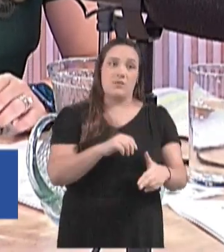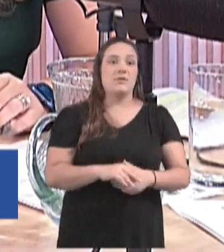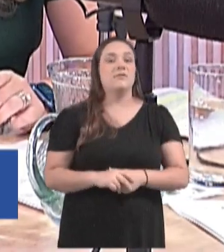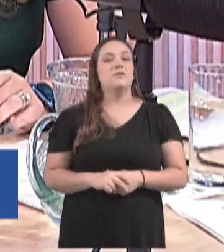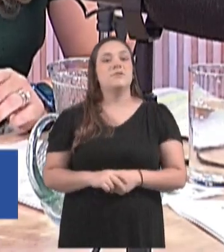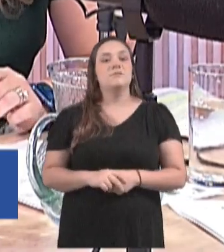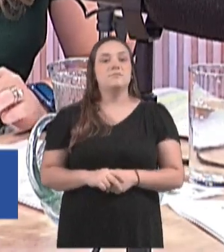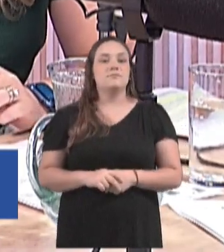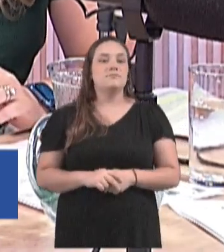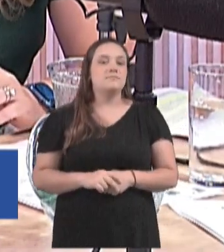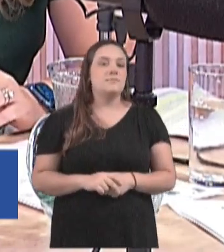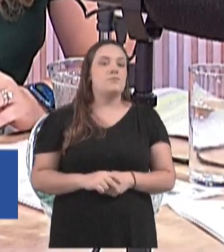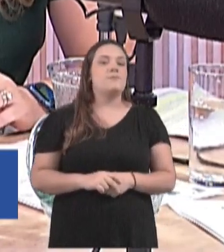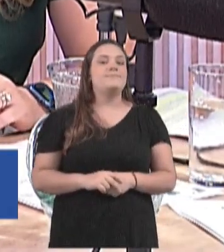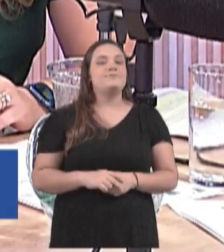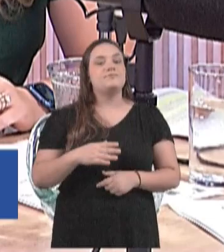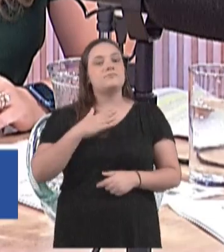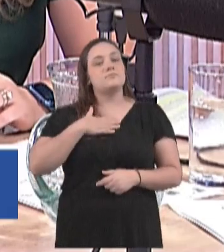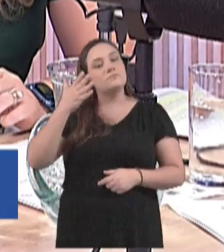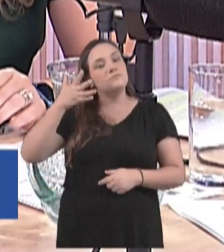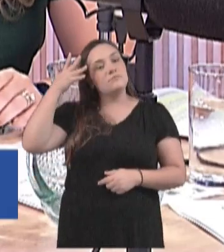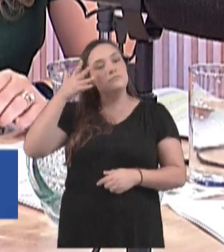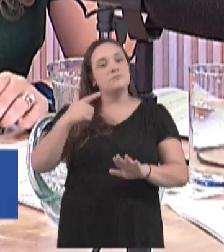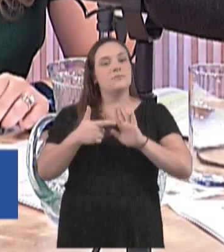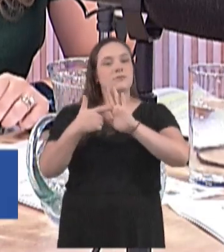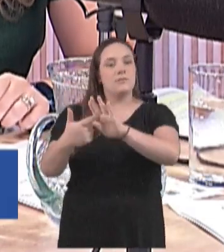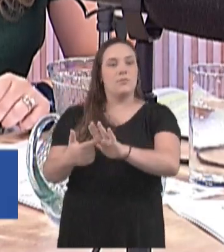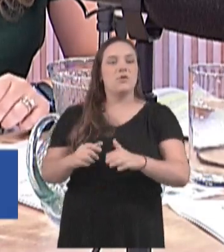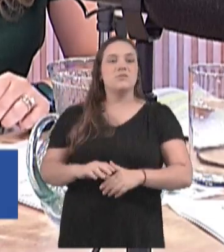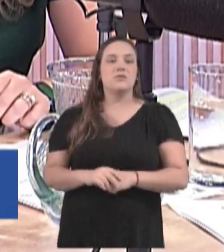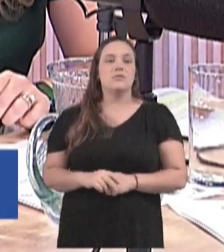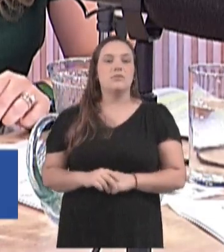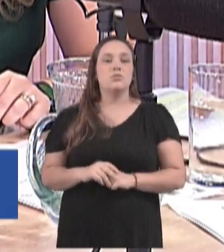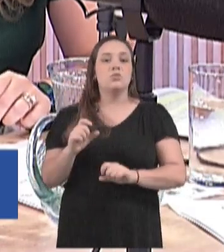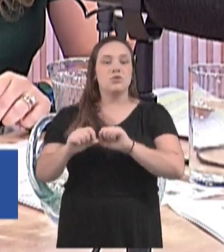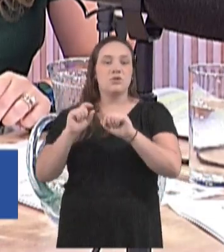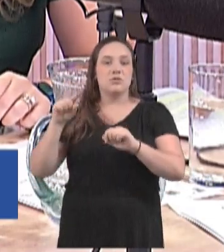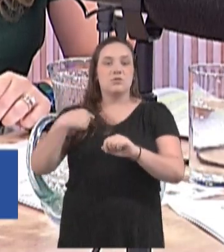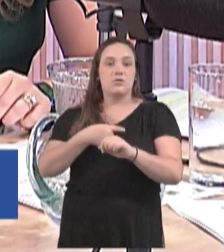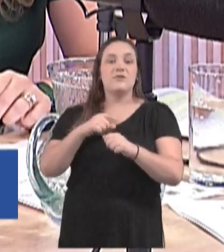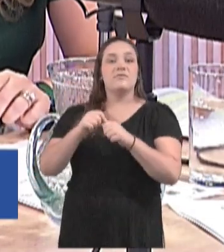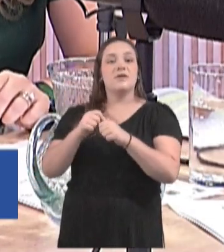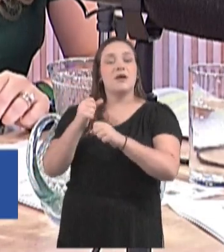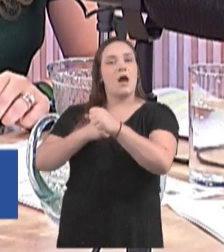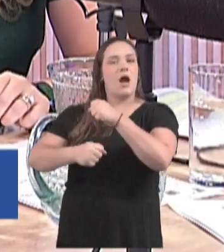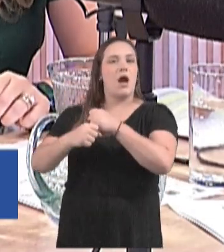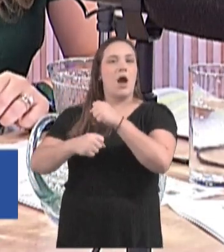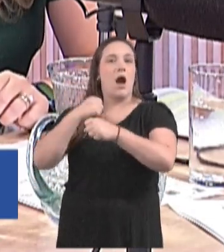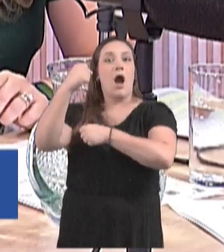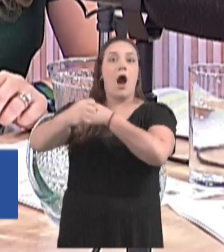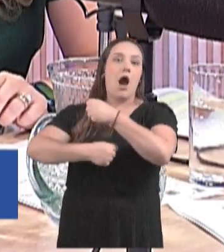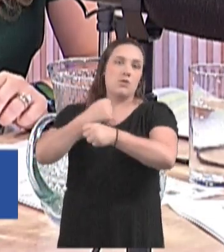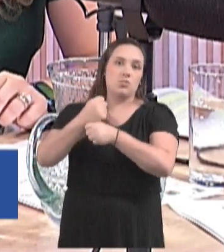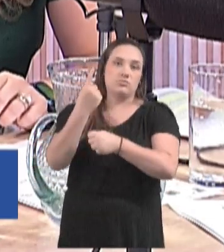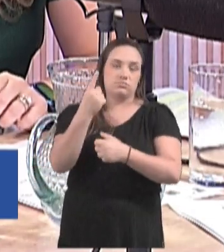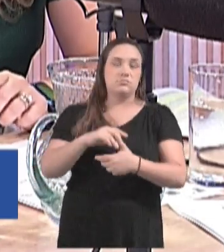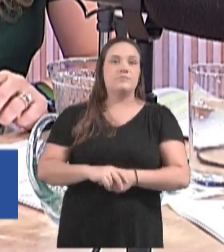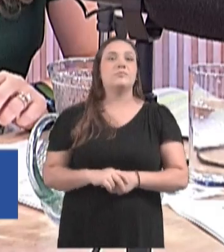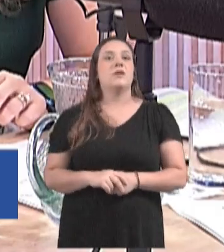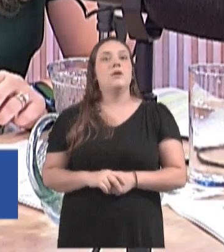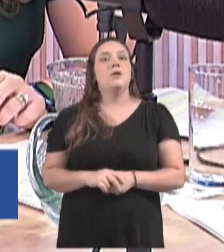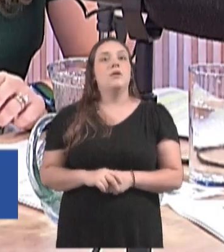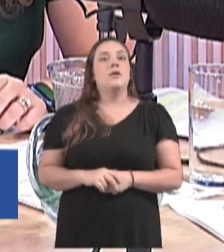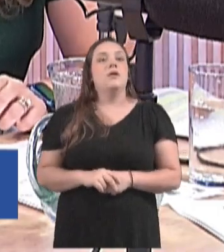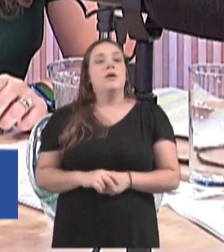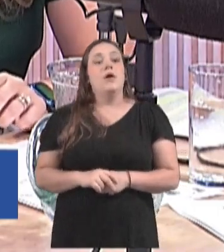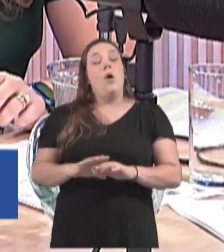hídricos. Então, a minha palestra vai mostrar o que a gente fez no último ano. Como a gente tem o seminário aqui anual,